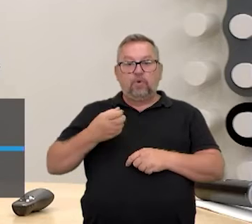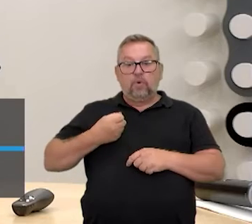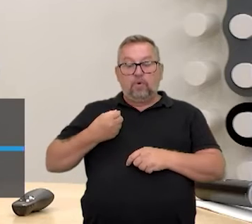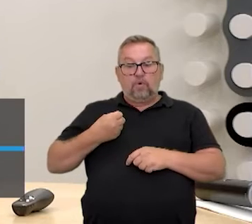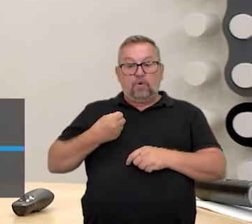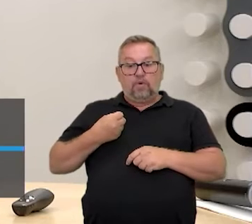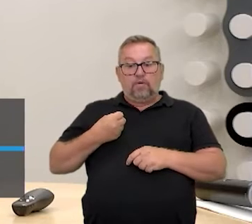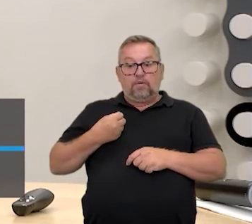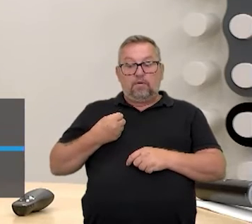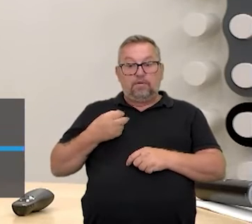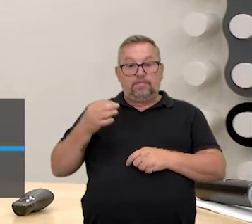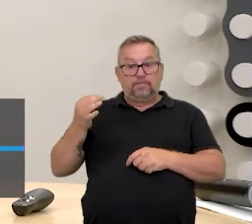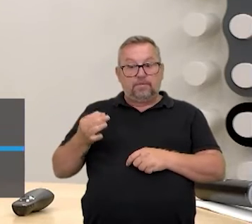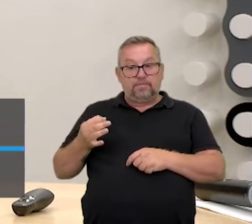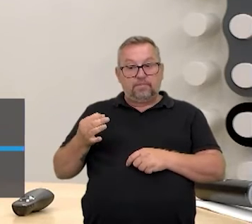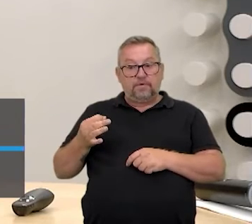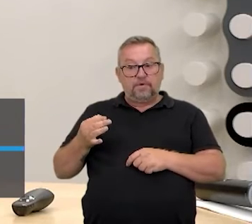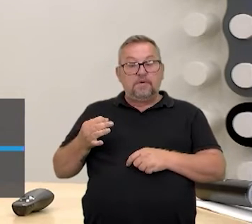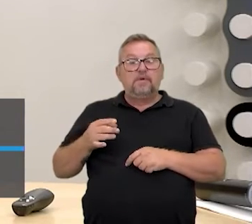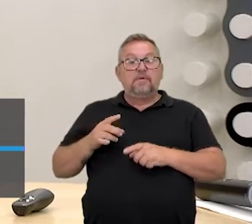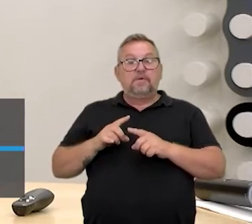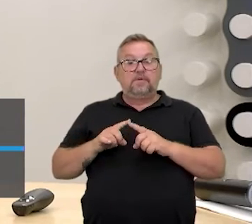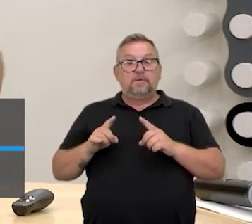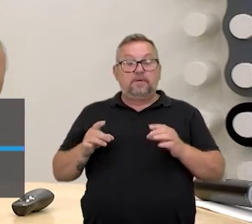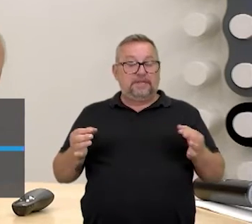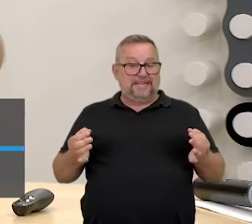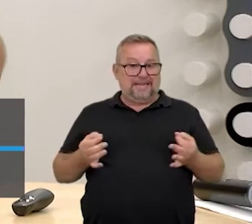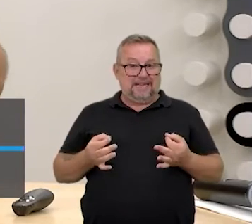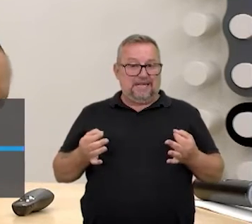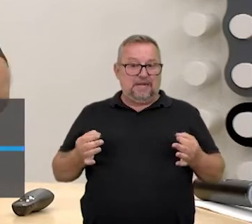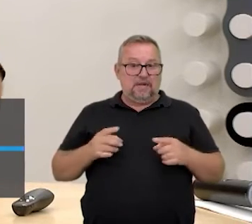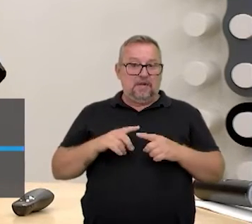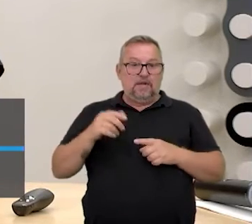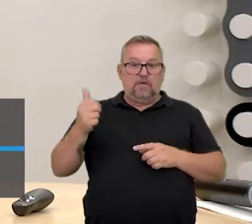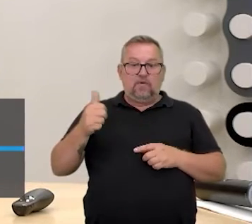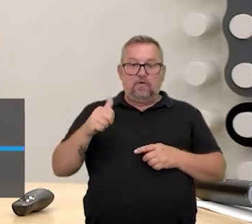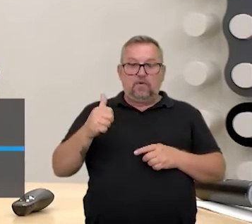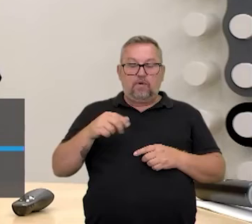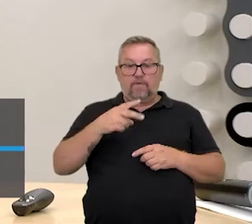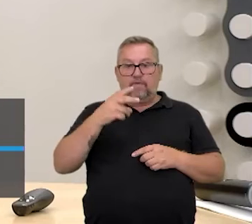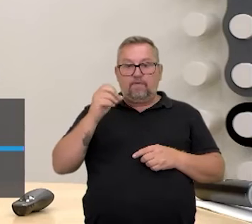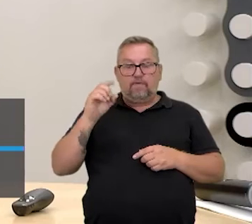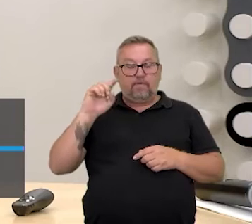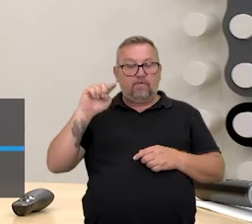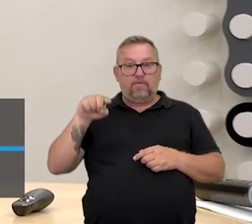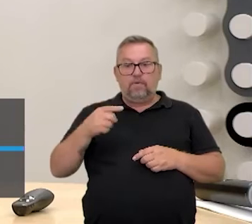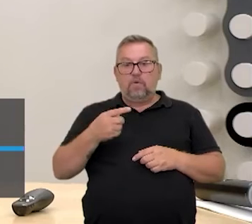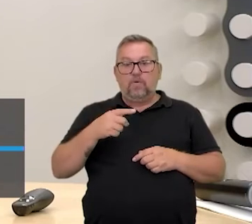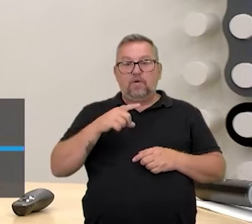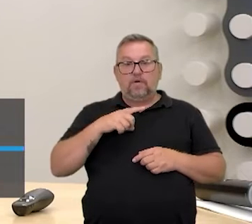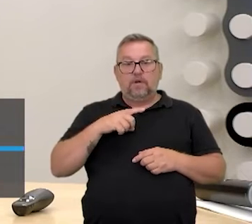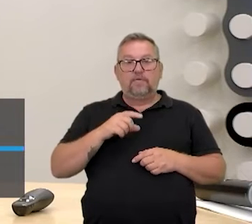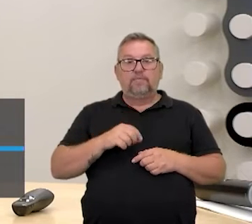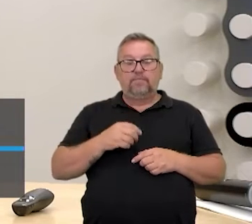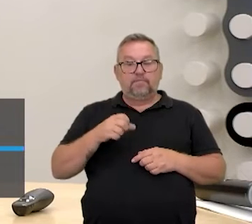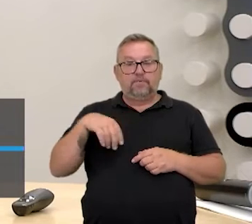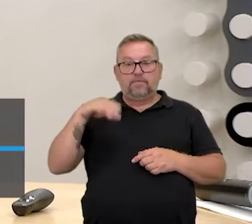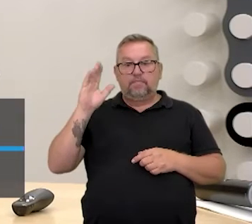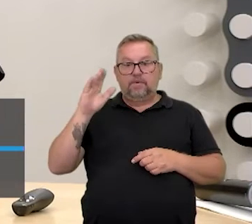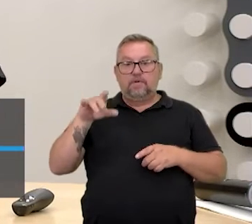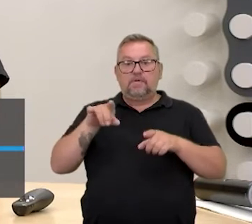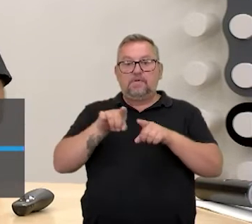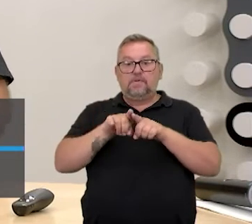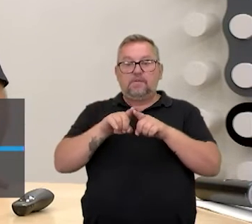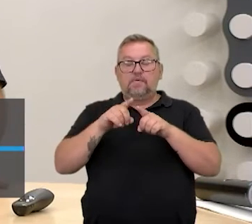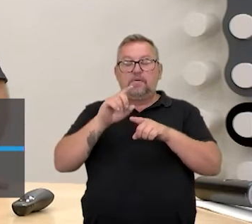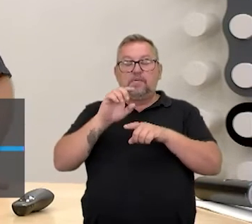são números concretos, né? Mas de 11 mil até 20 mil ogivas nucleares, né? Muito mais até do